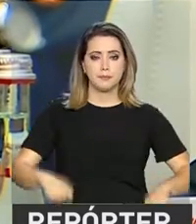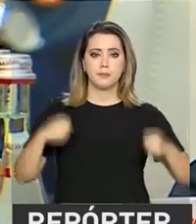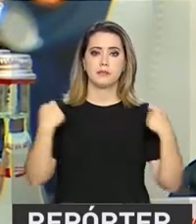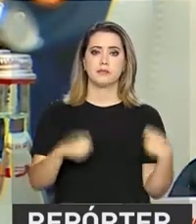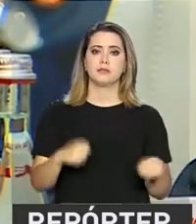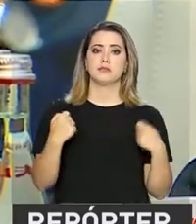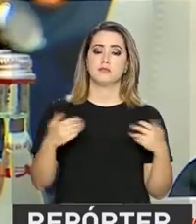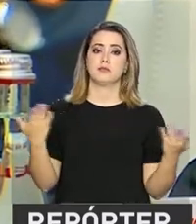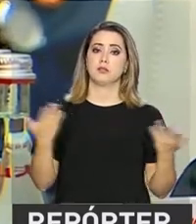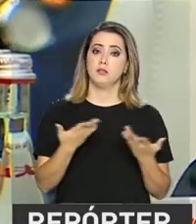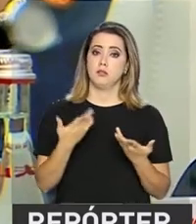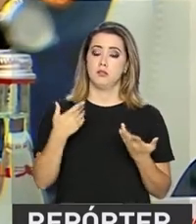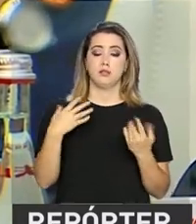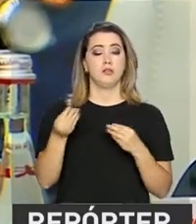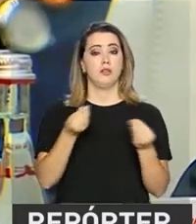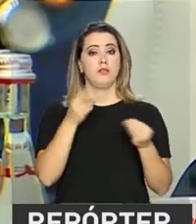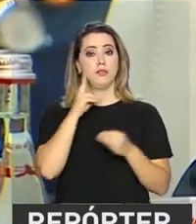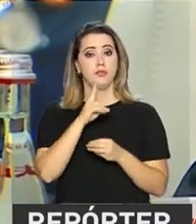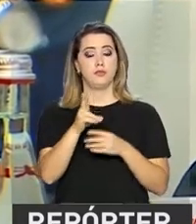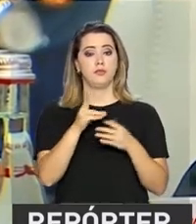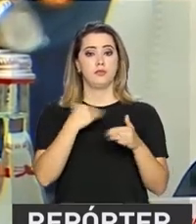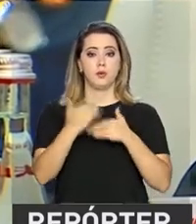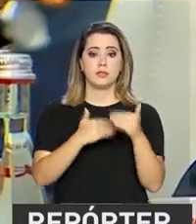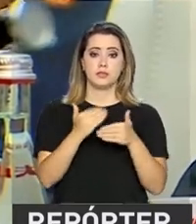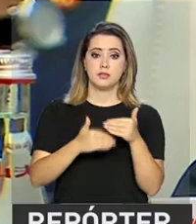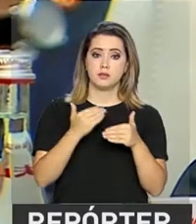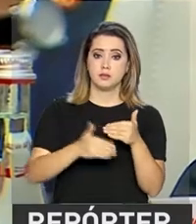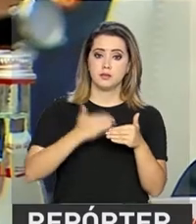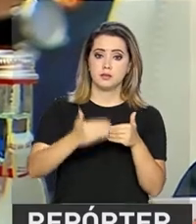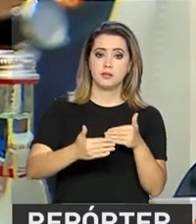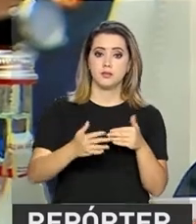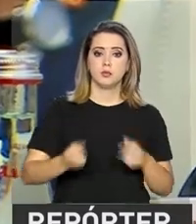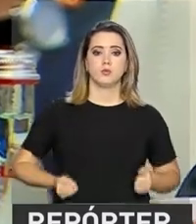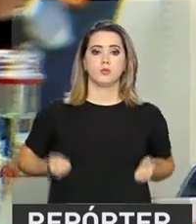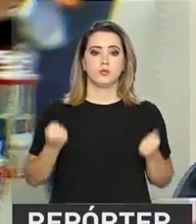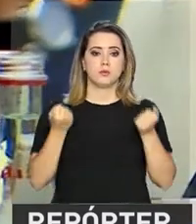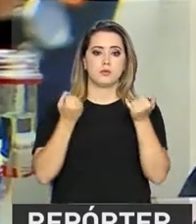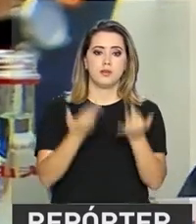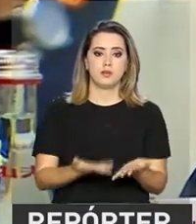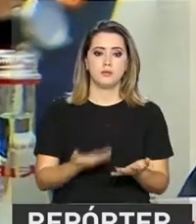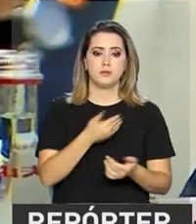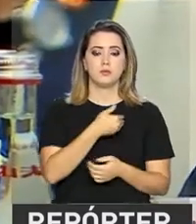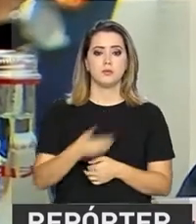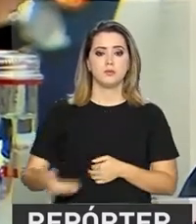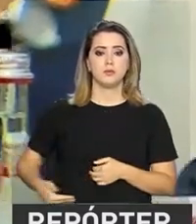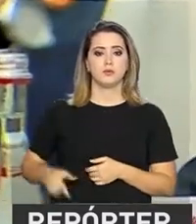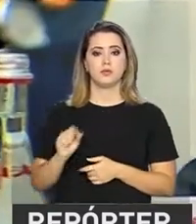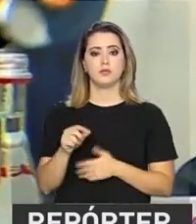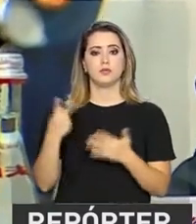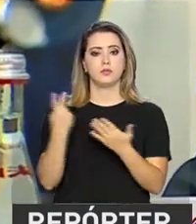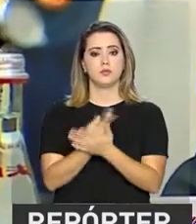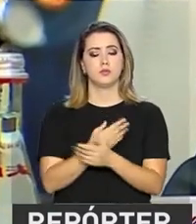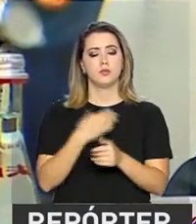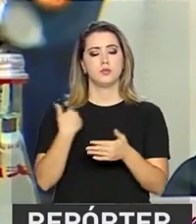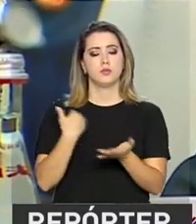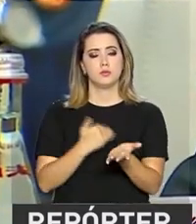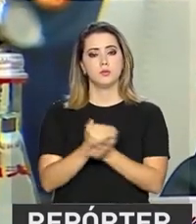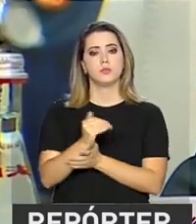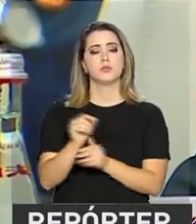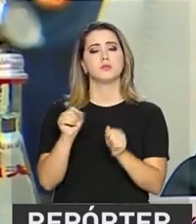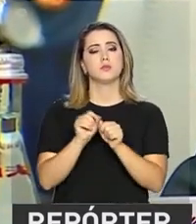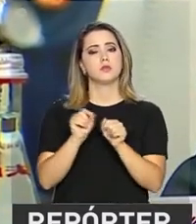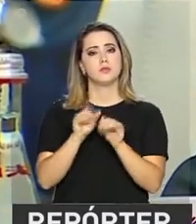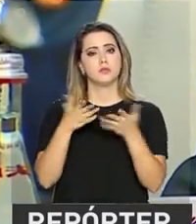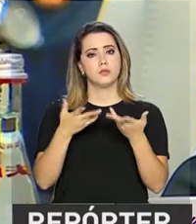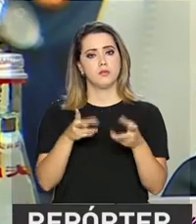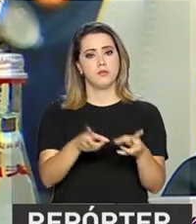remediar a expansão acelerada dos gastos públicos. E foi o que passamos a fazer por meio